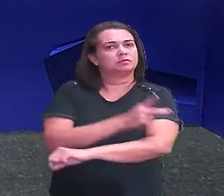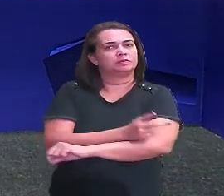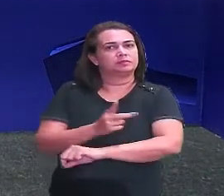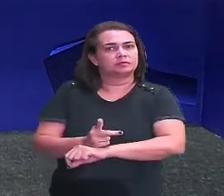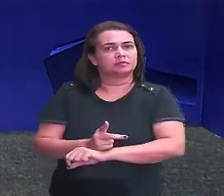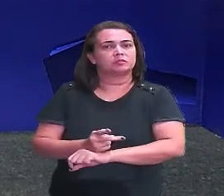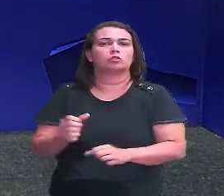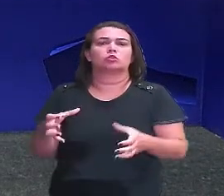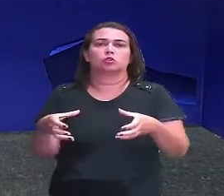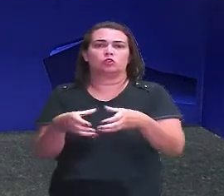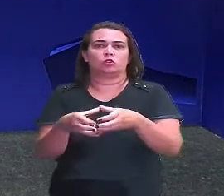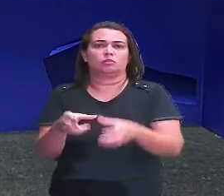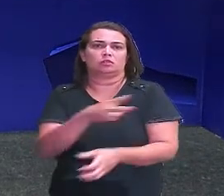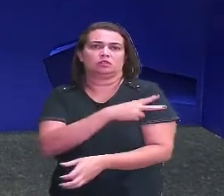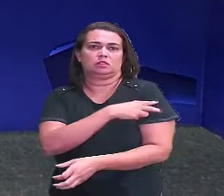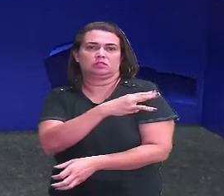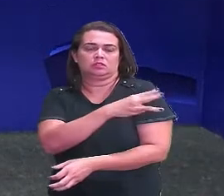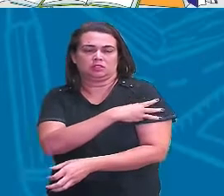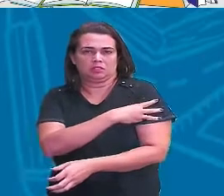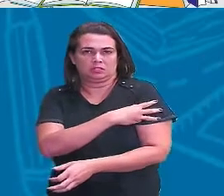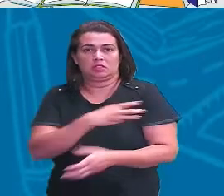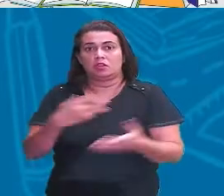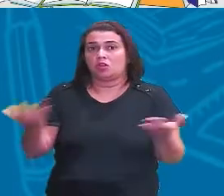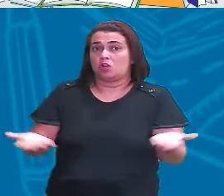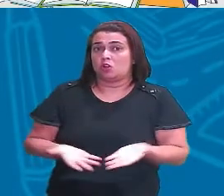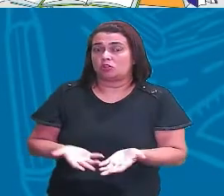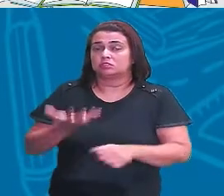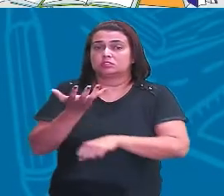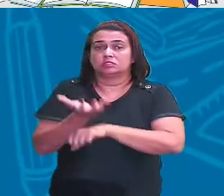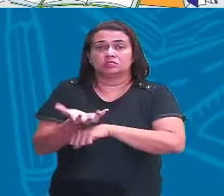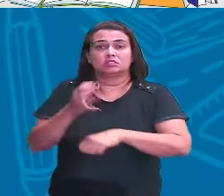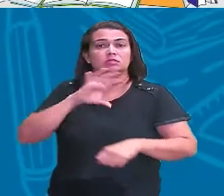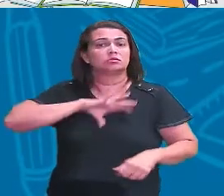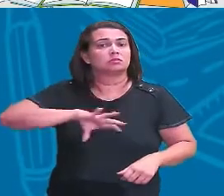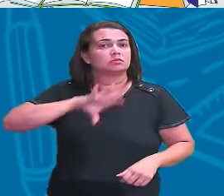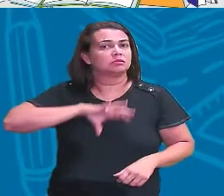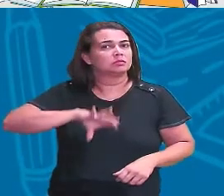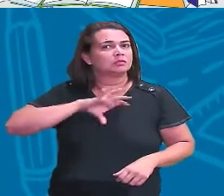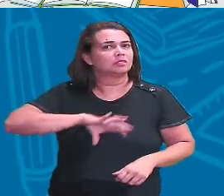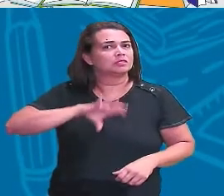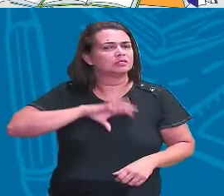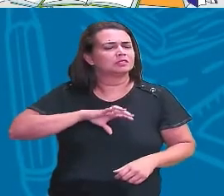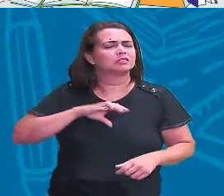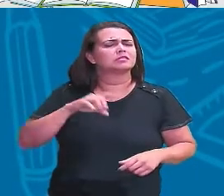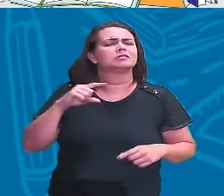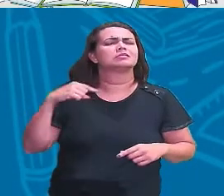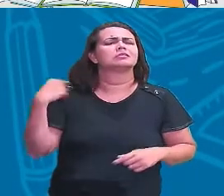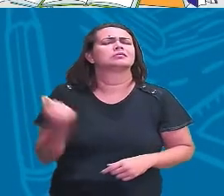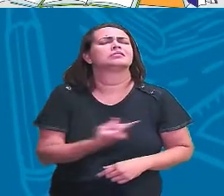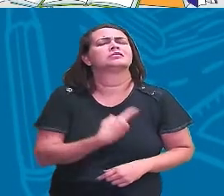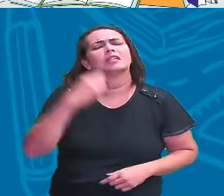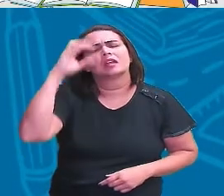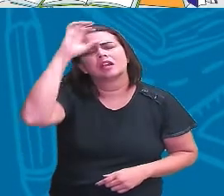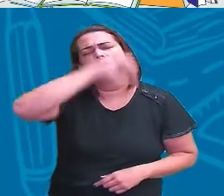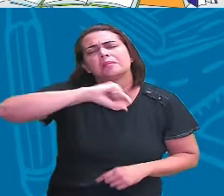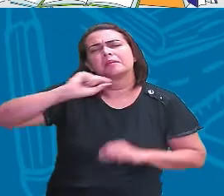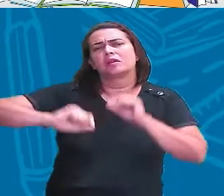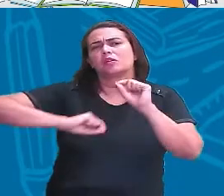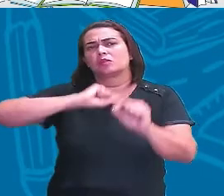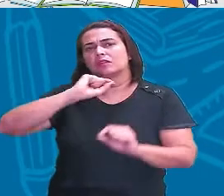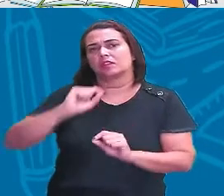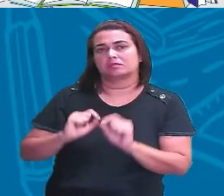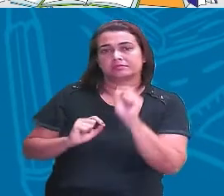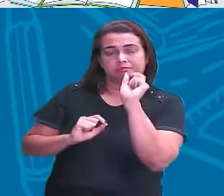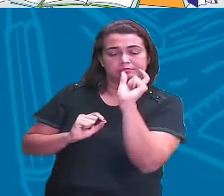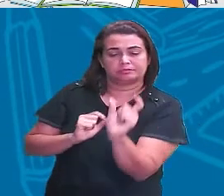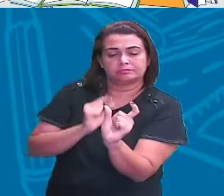anos, tá bom? E na nossa aula de língua portuguesa de hoje, a gente vai aprender sobre os números de sílabas. A gente